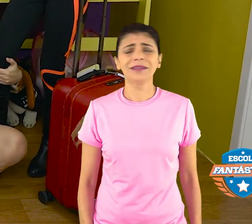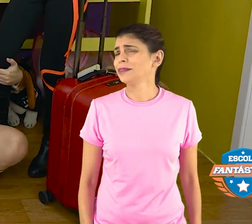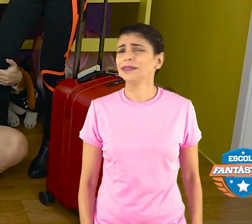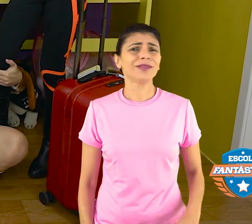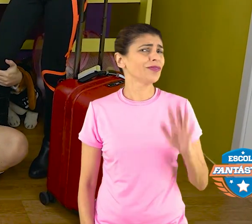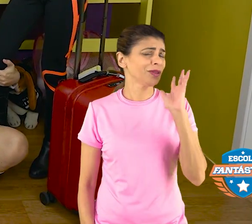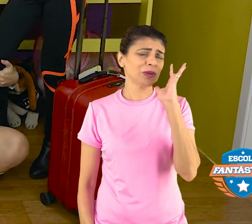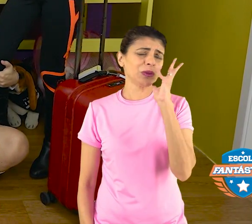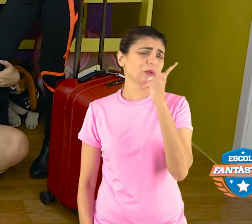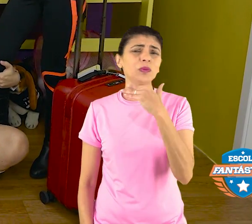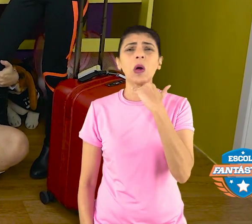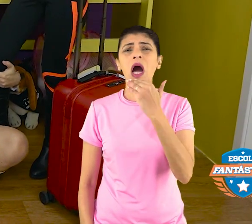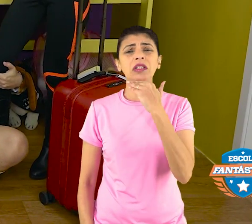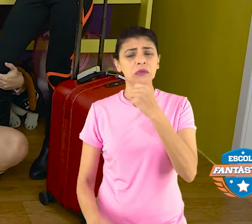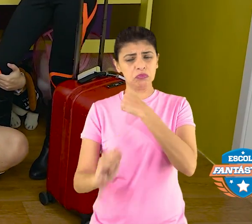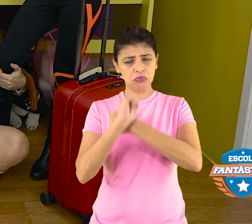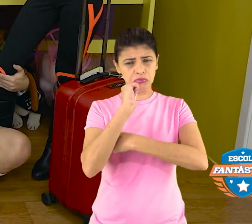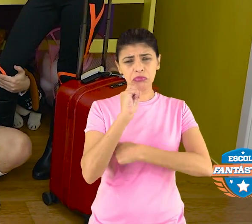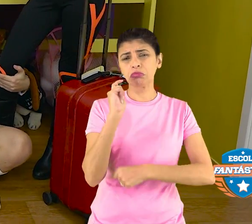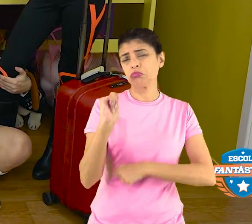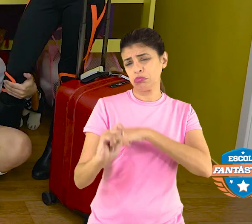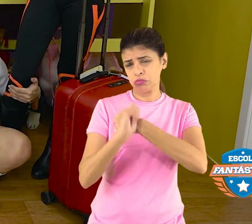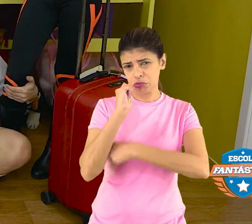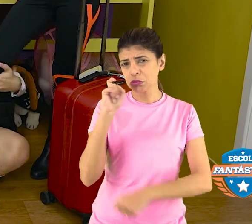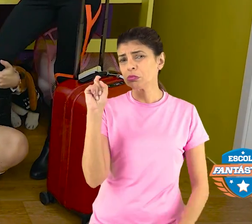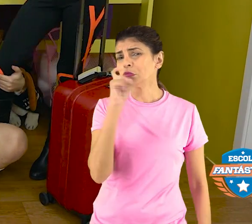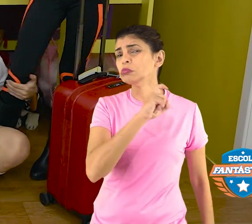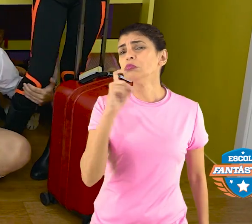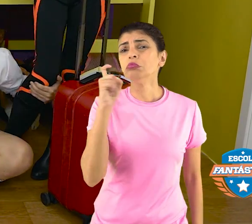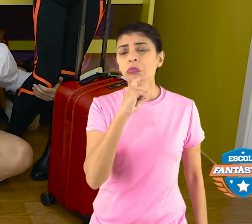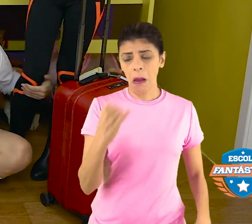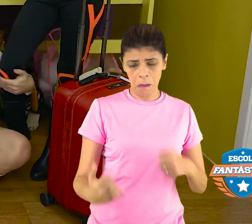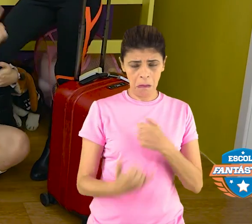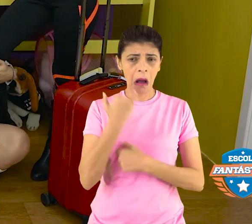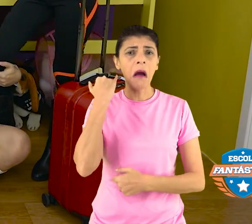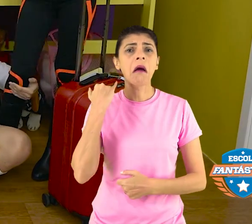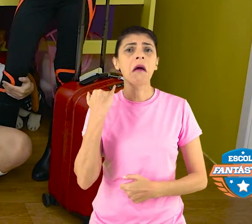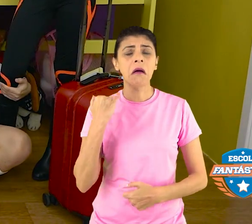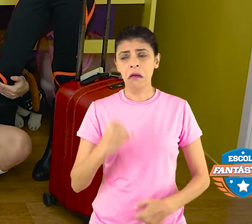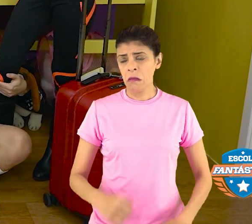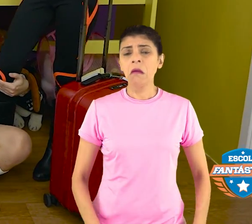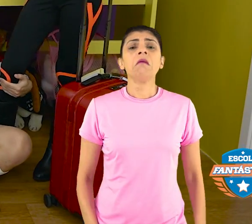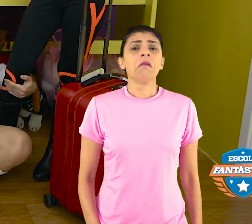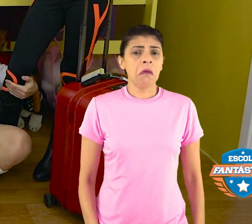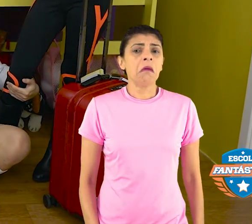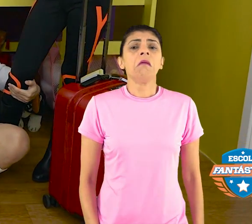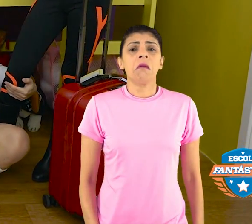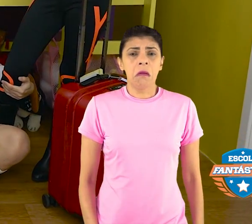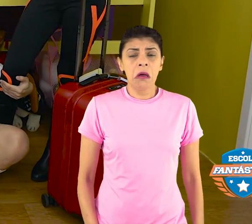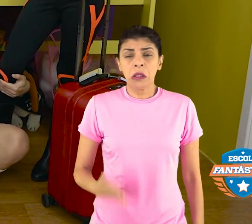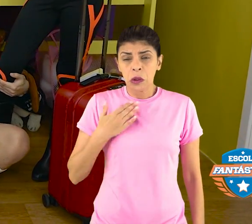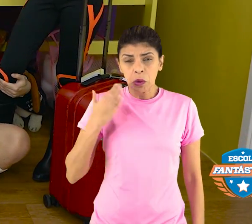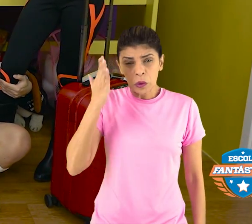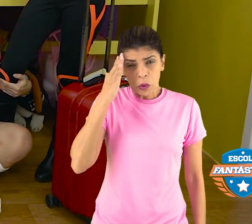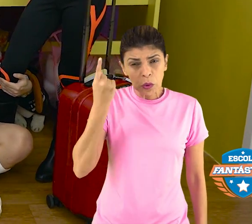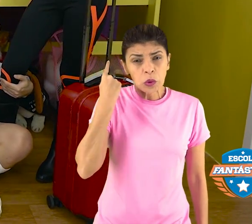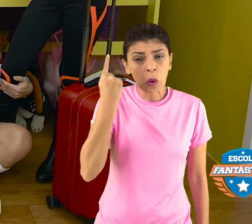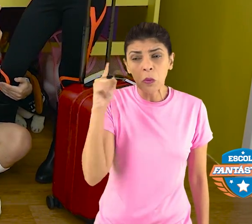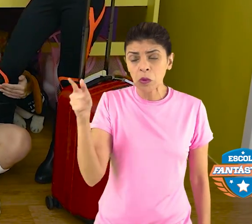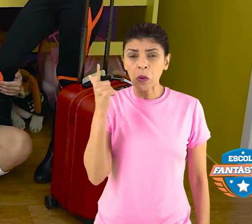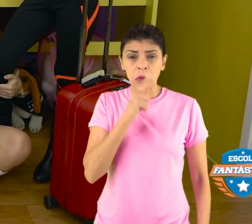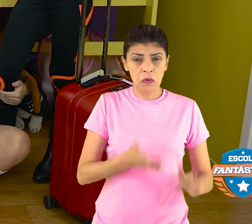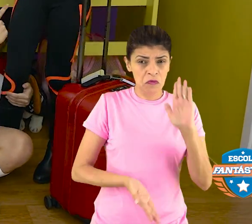ser nada, não adianta querer me iludir, me enganar. Quer saber de uma coisa? Se eu soubesse que você